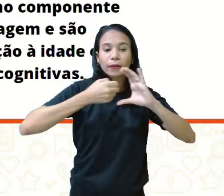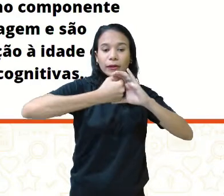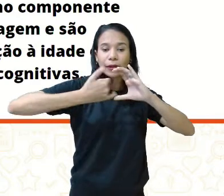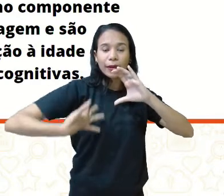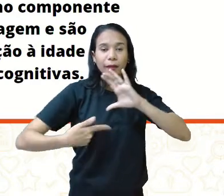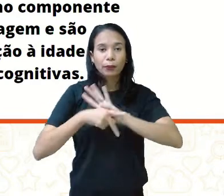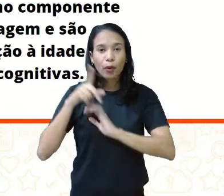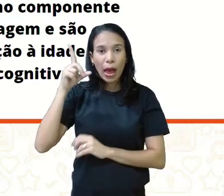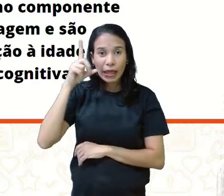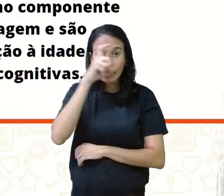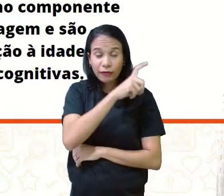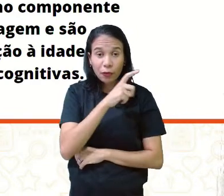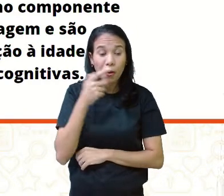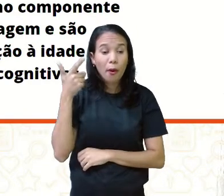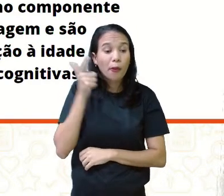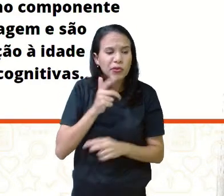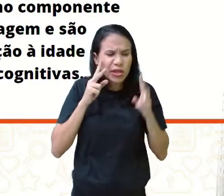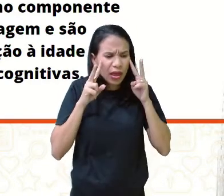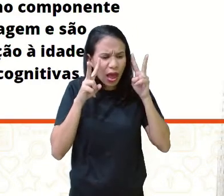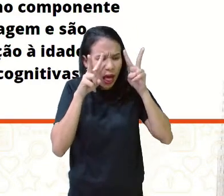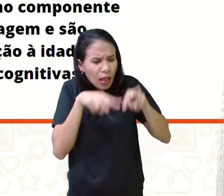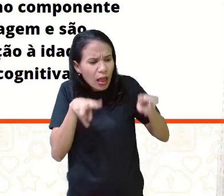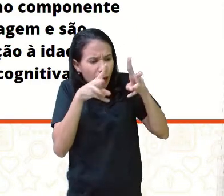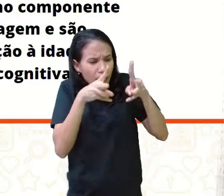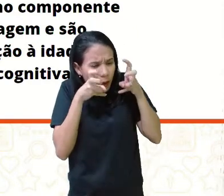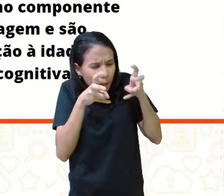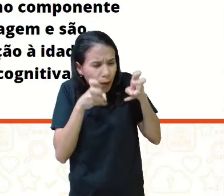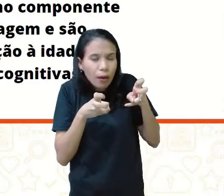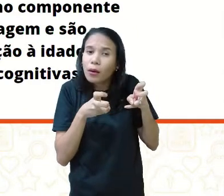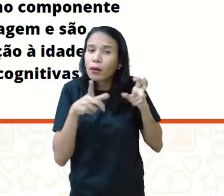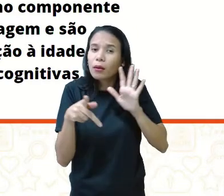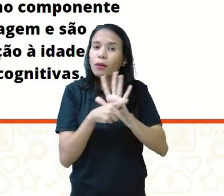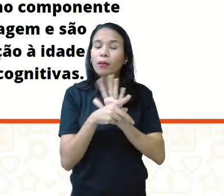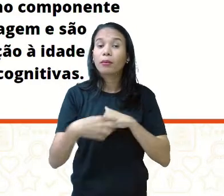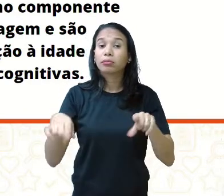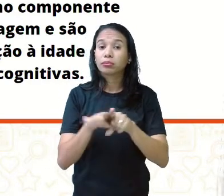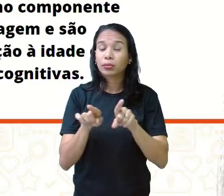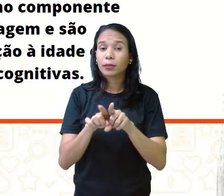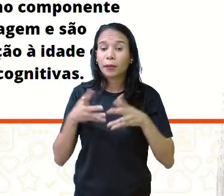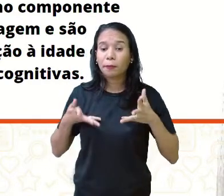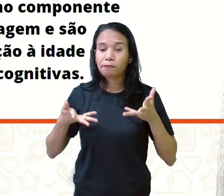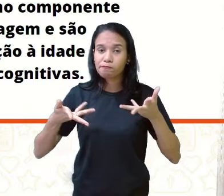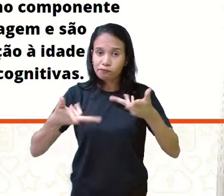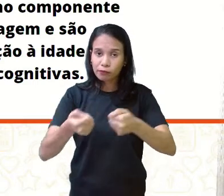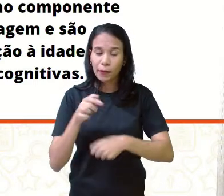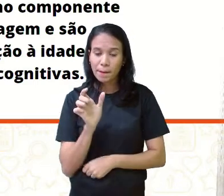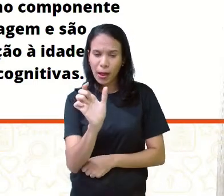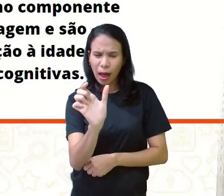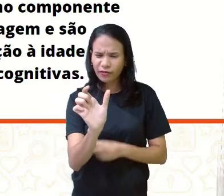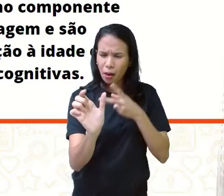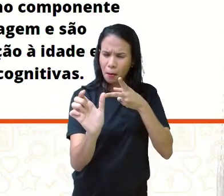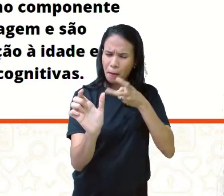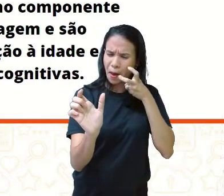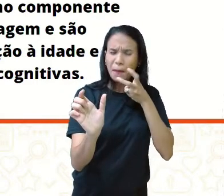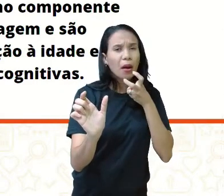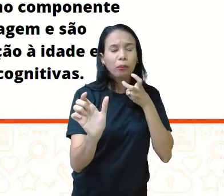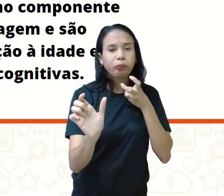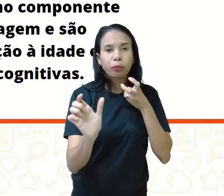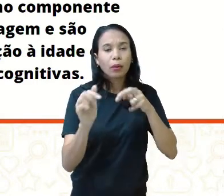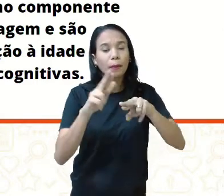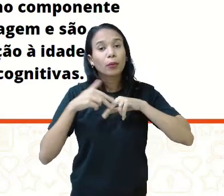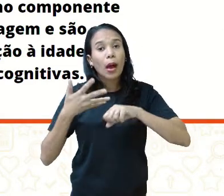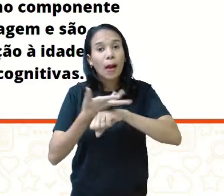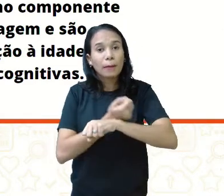por dificuldade no reconhecimento preciso e ou fluente da palavra, na habilidade